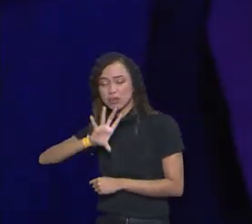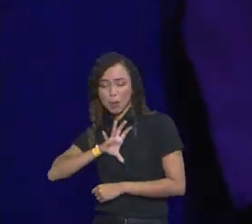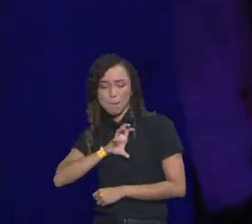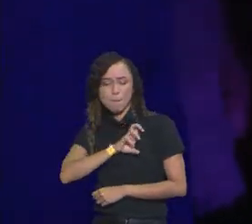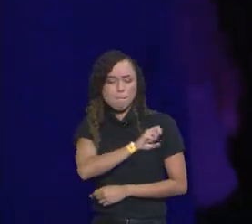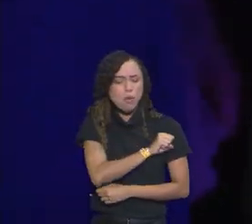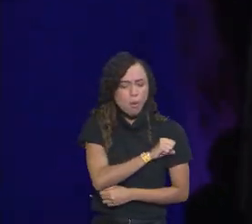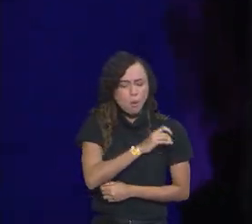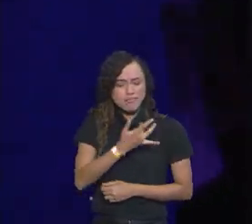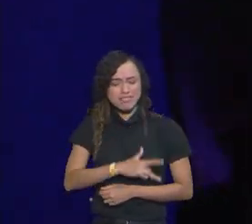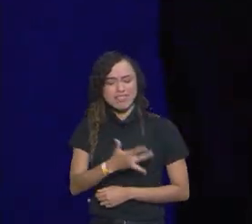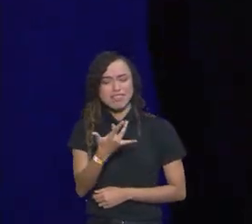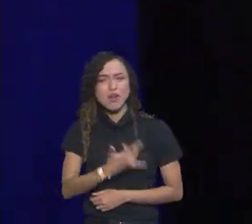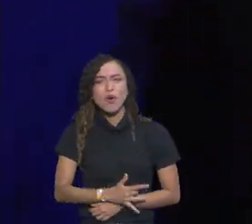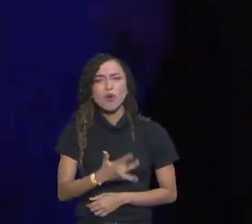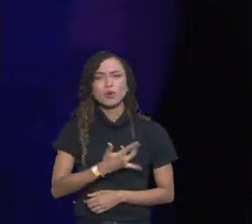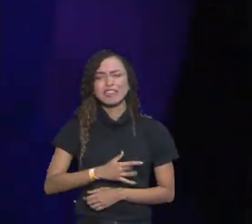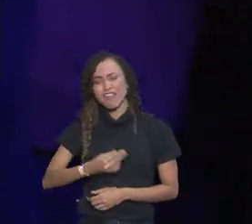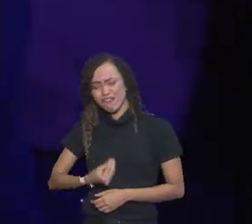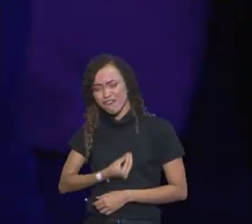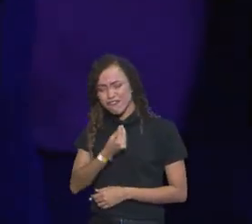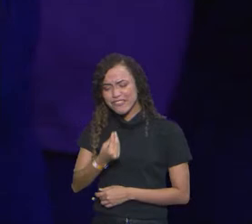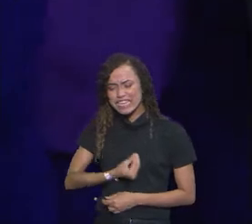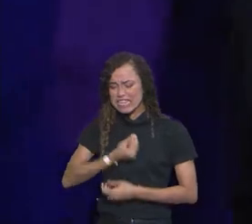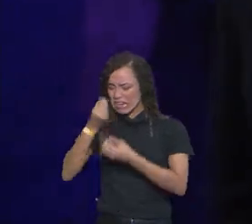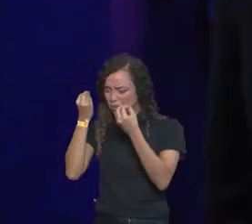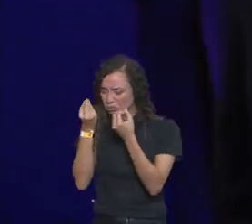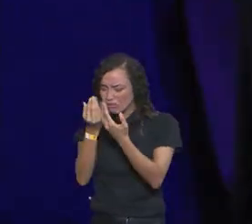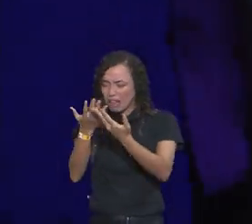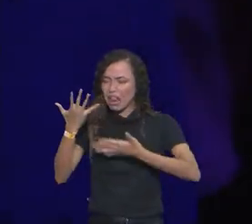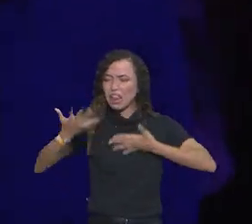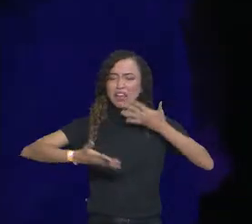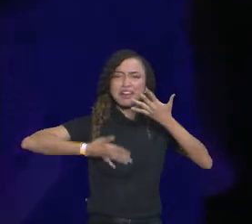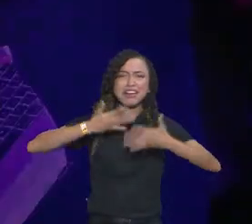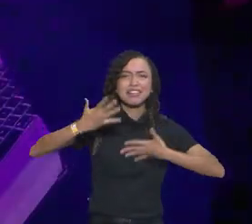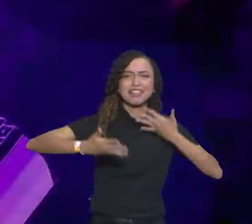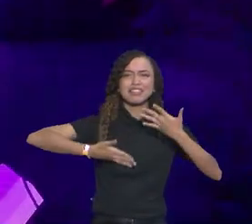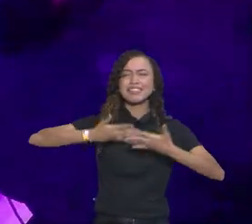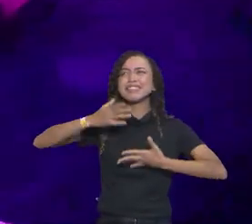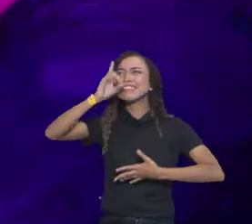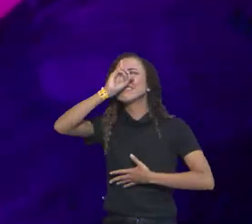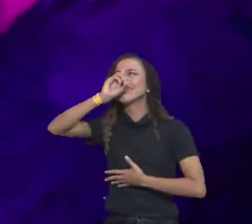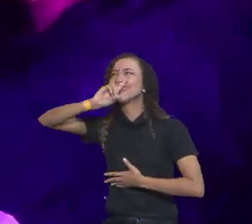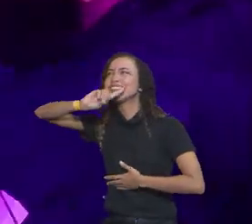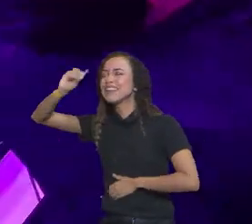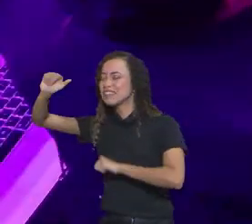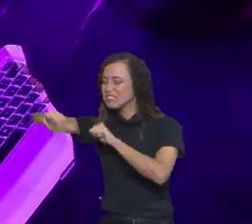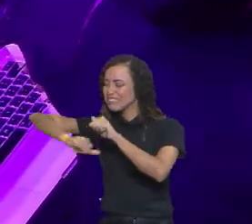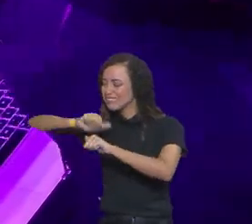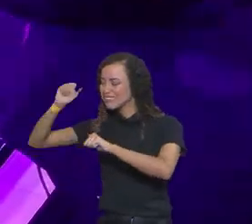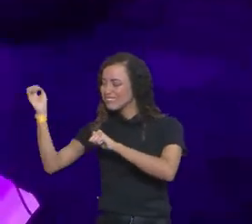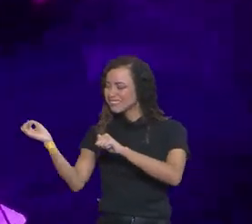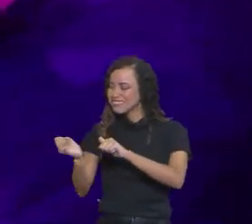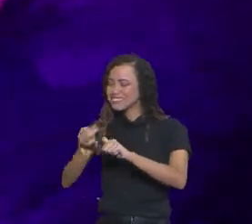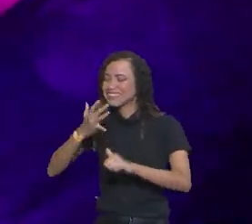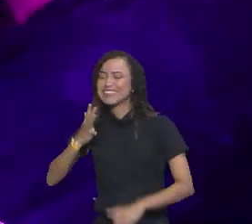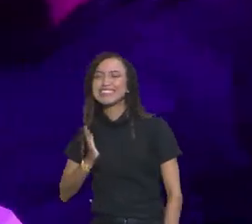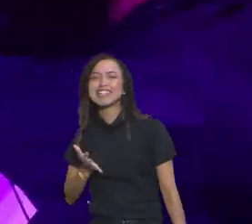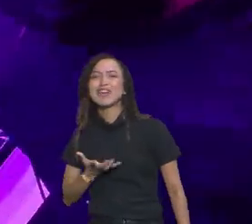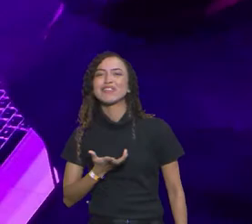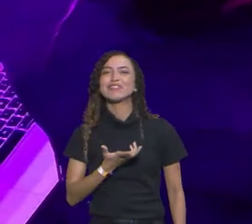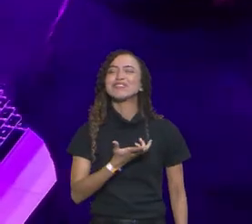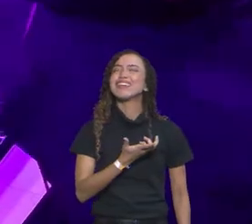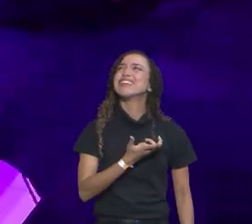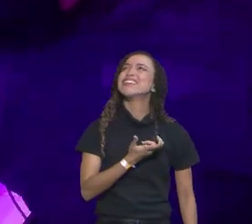Misericórdia tu és o Deus que traz vida que traz alegria Deus que restaura o Deus que